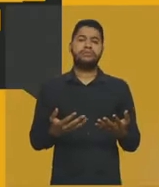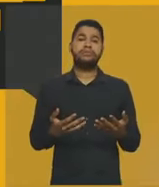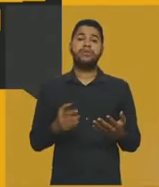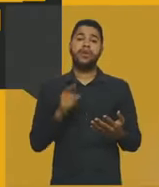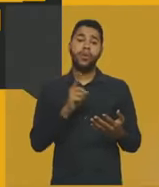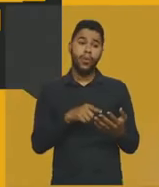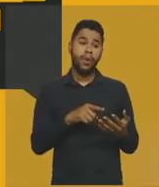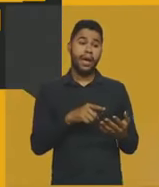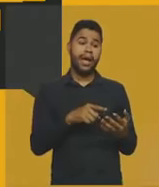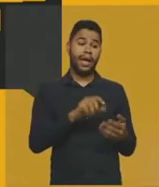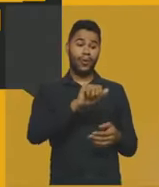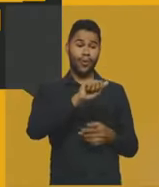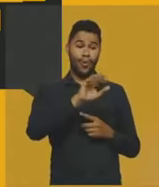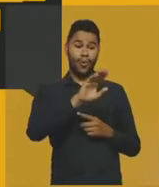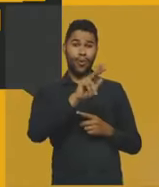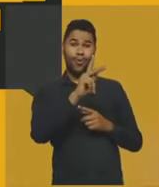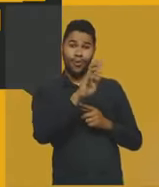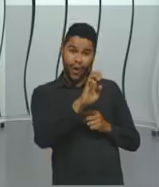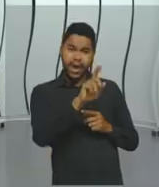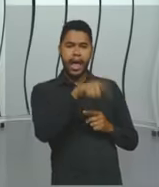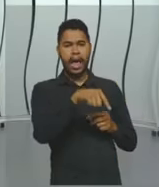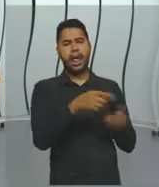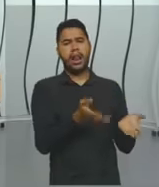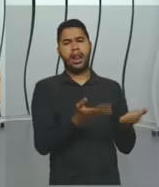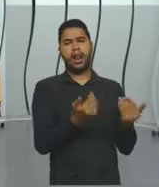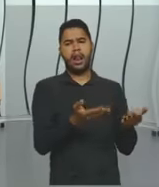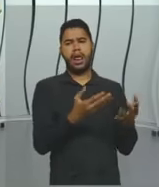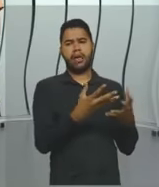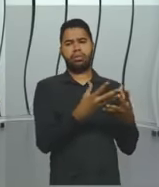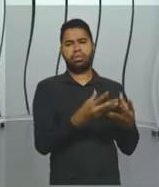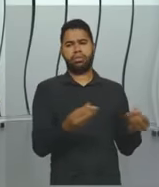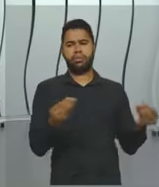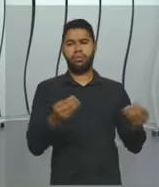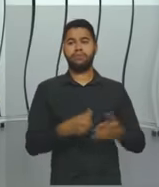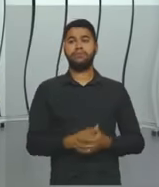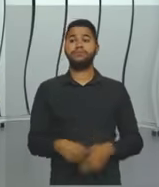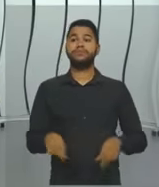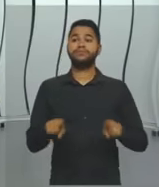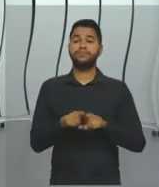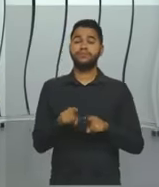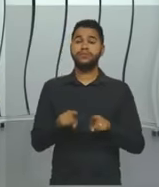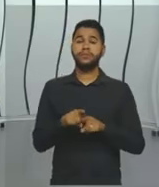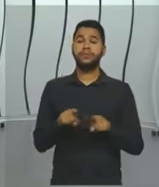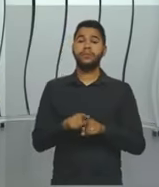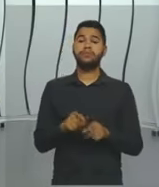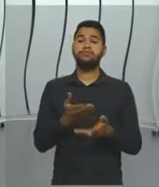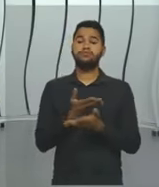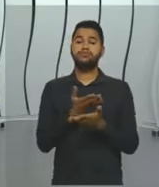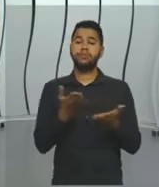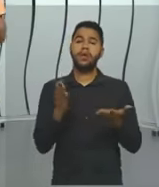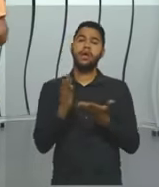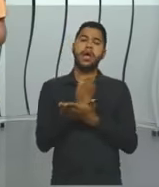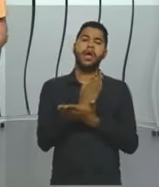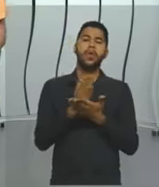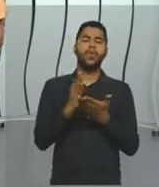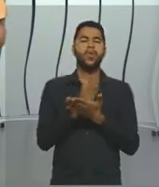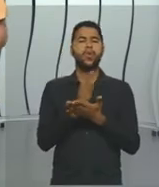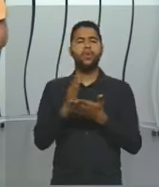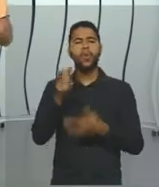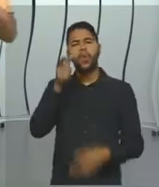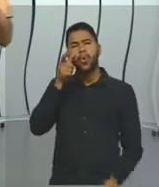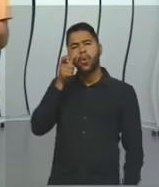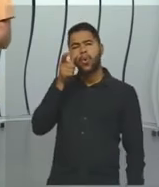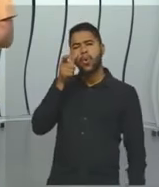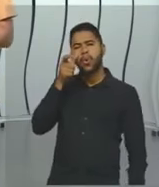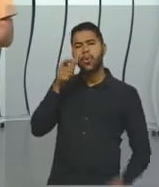esse sim é uma dorzinha mais leve. Ok, student? E aqui também eu tenho para vocês algumas curiosidades